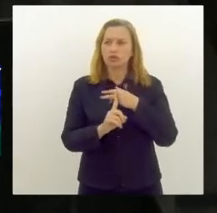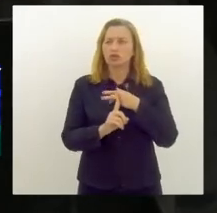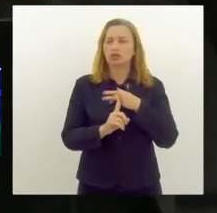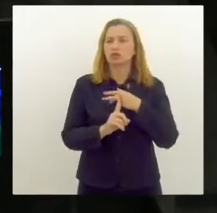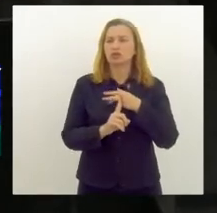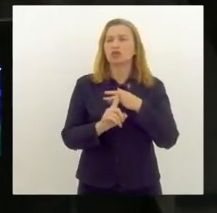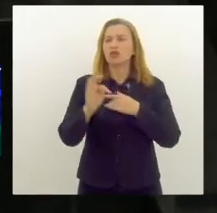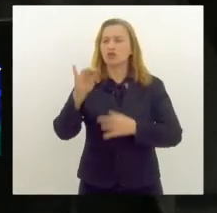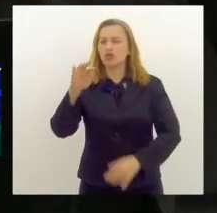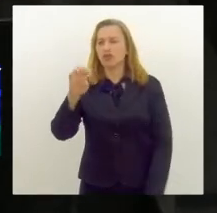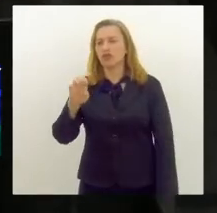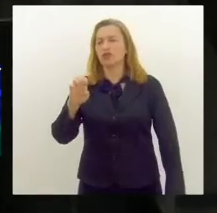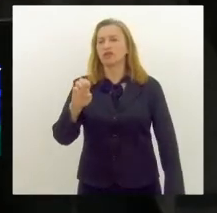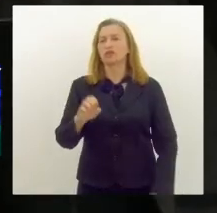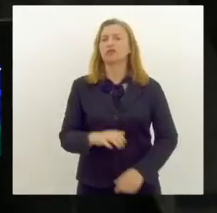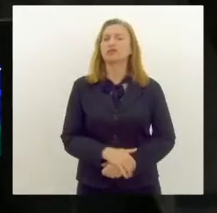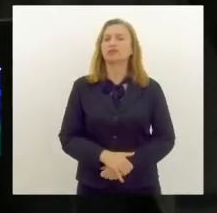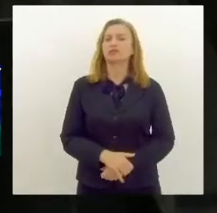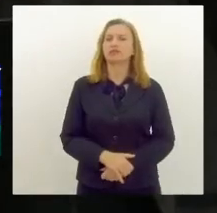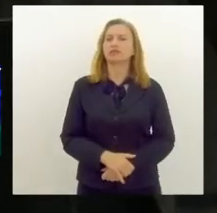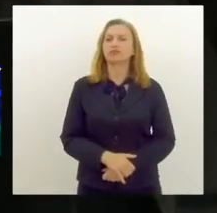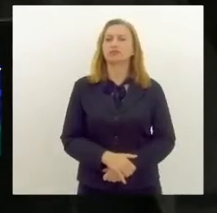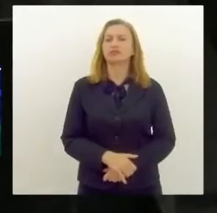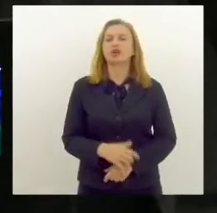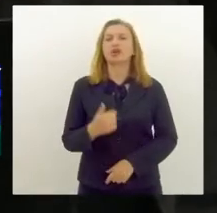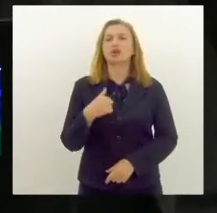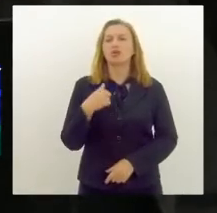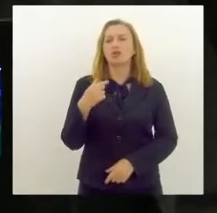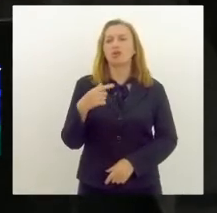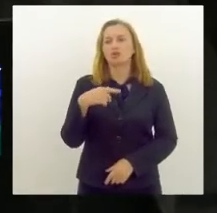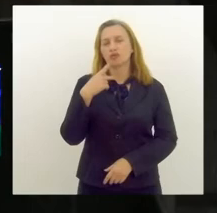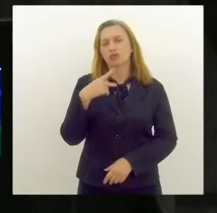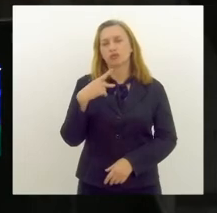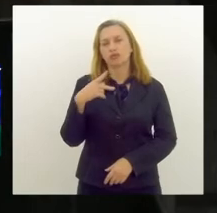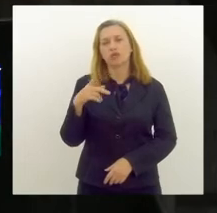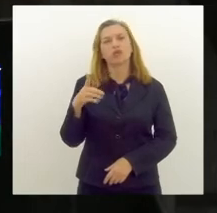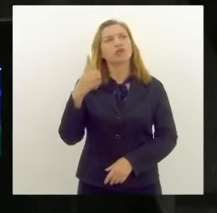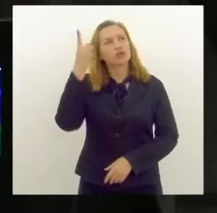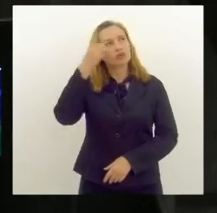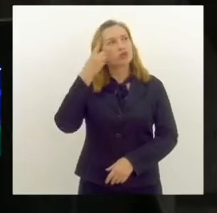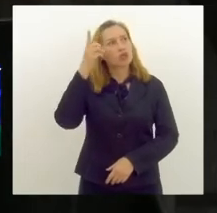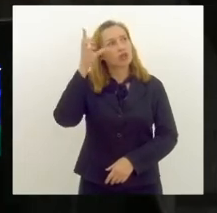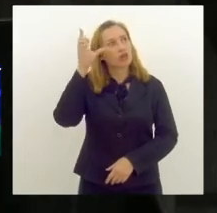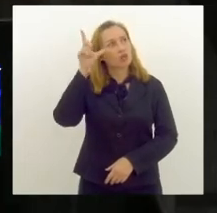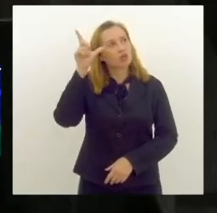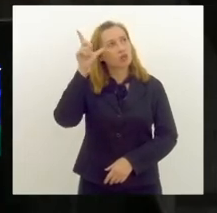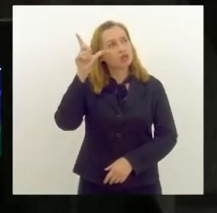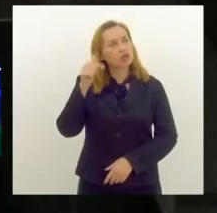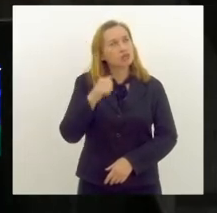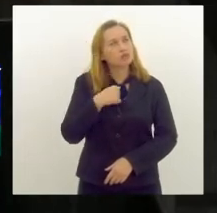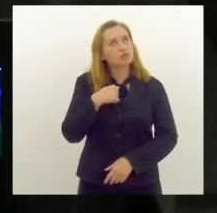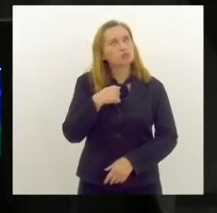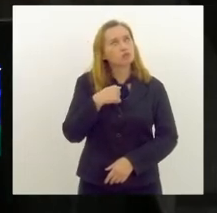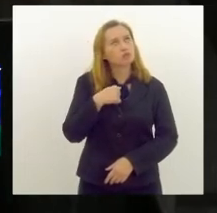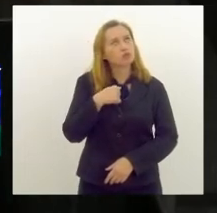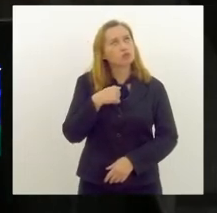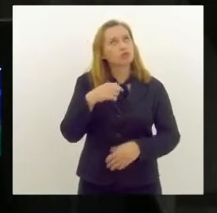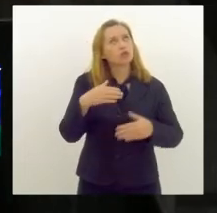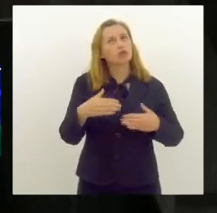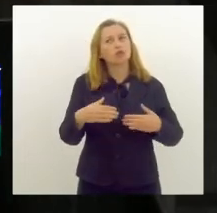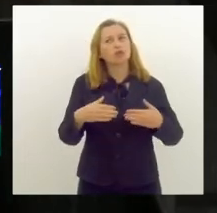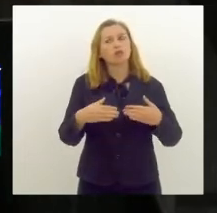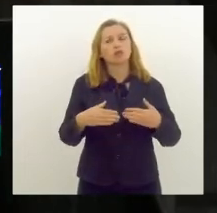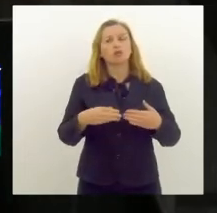5. E eu funcionei lá com a deputada Lucinha, como Ministério